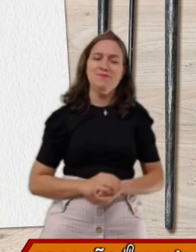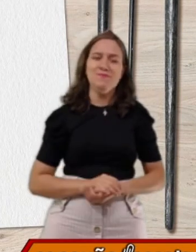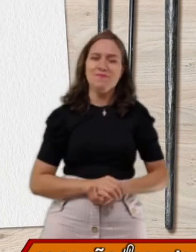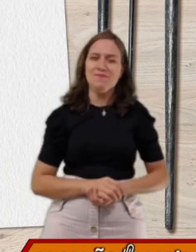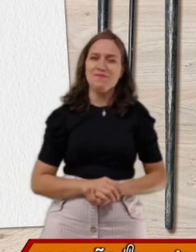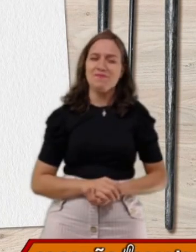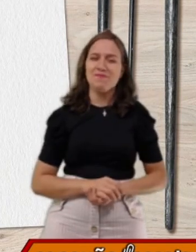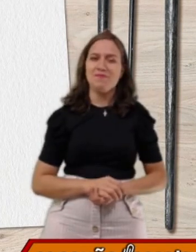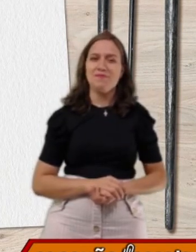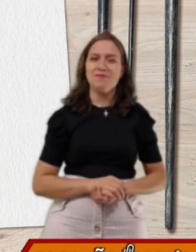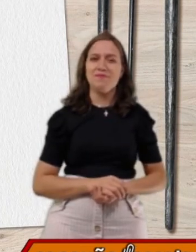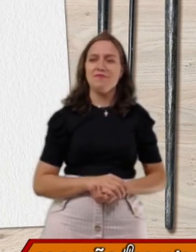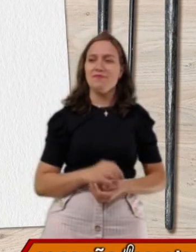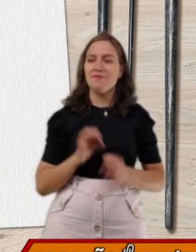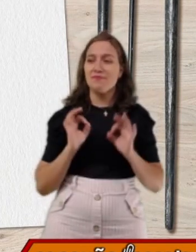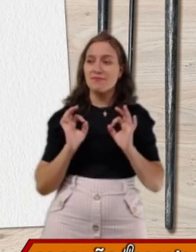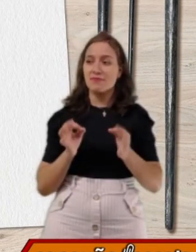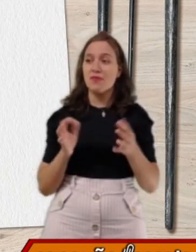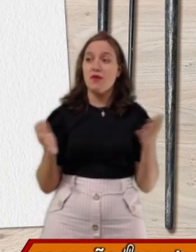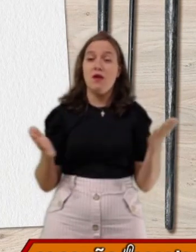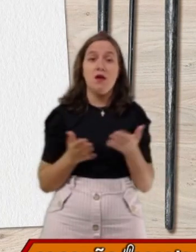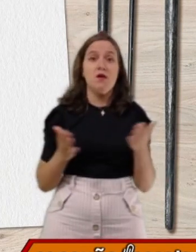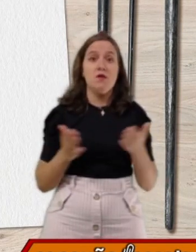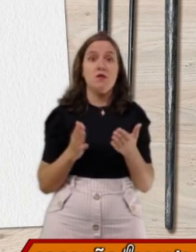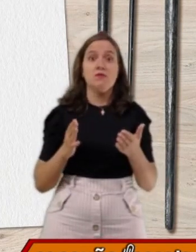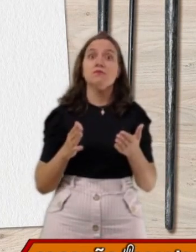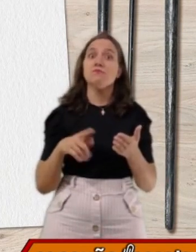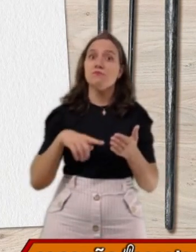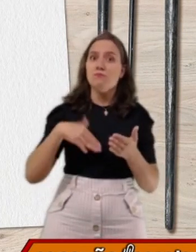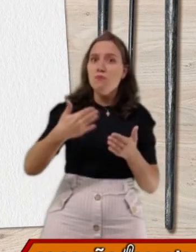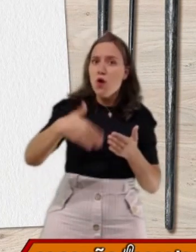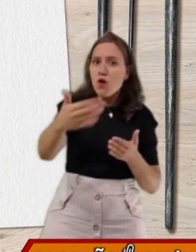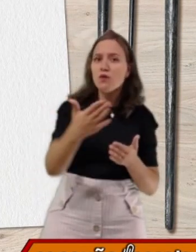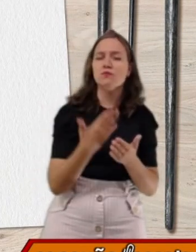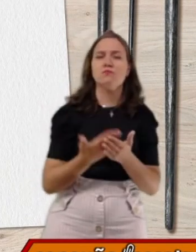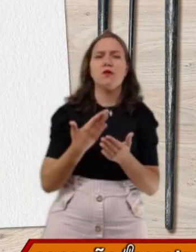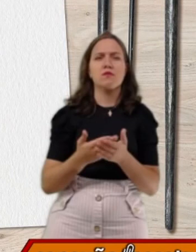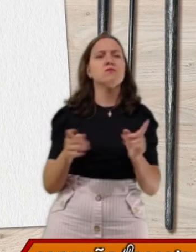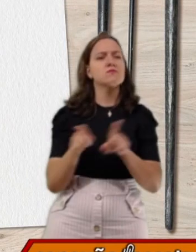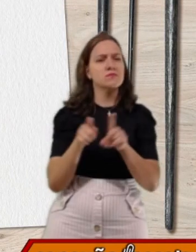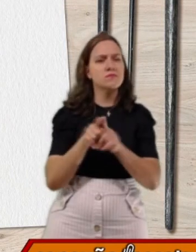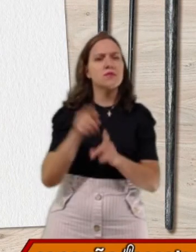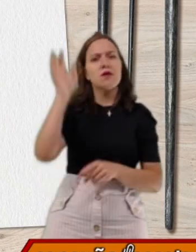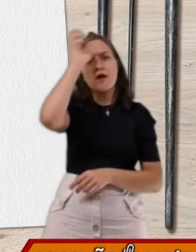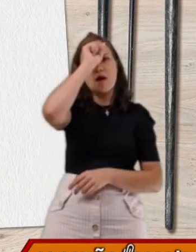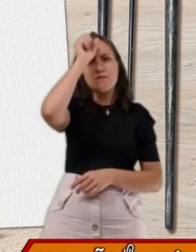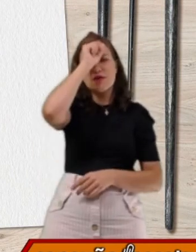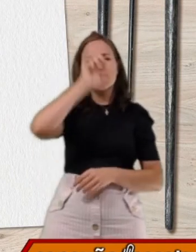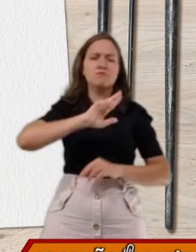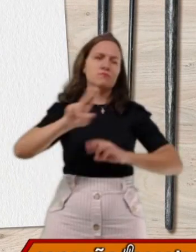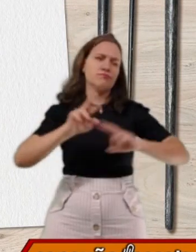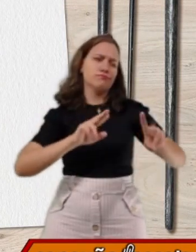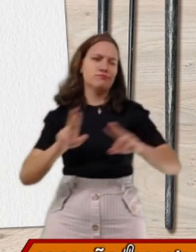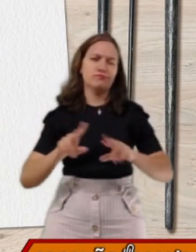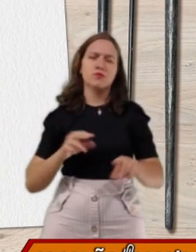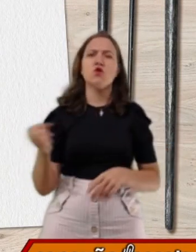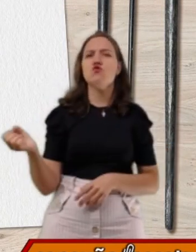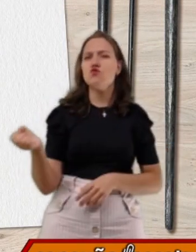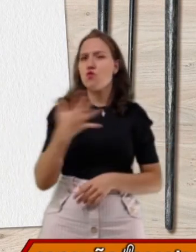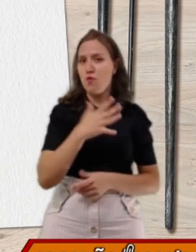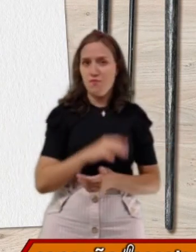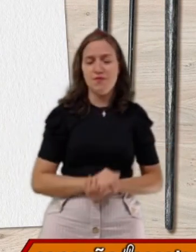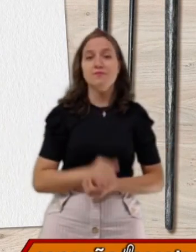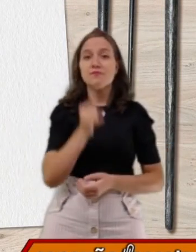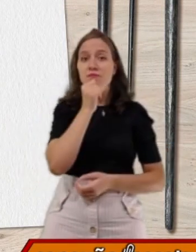um detalhe de tá então nas nossas próximas aulas nós vamos aprender muita coisa nova uma